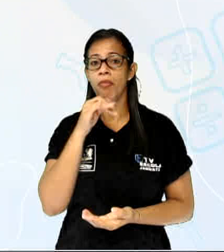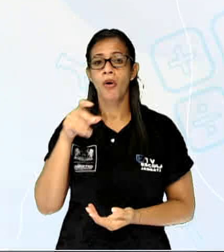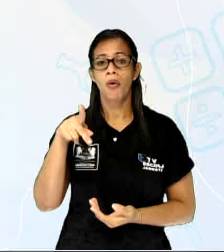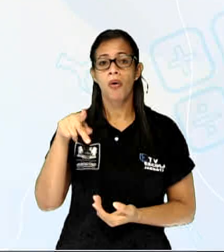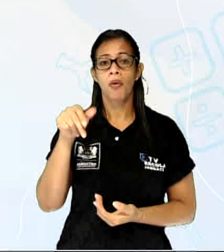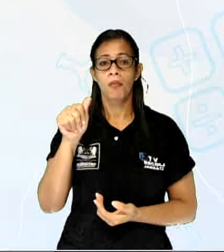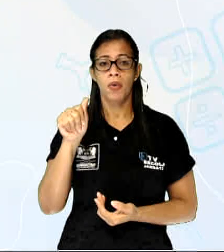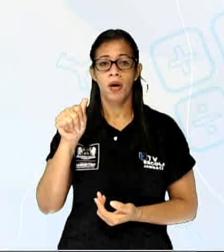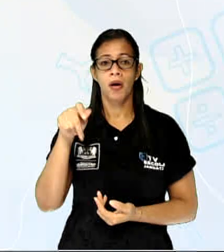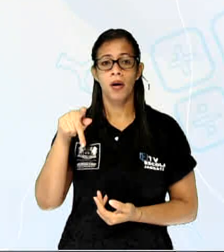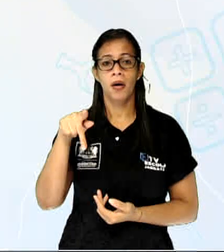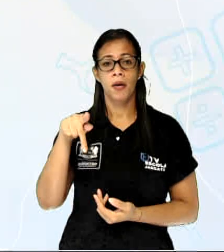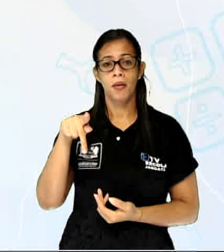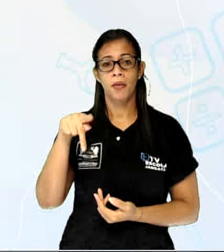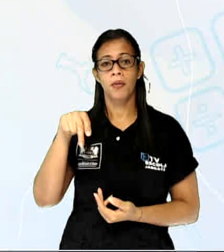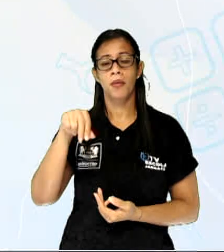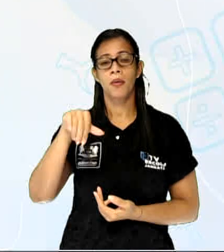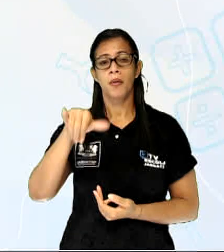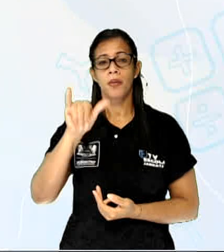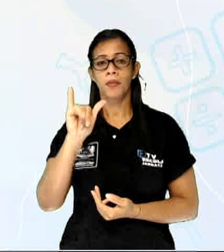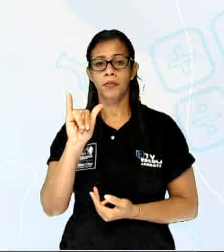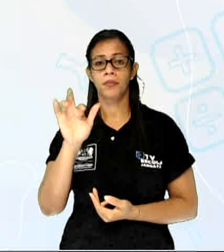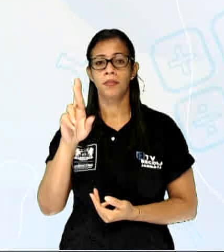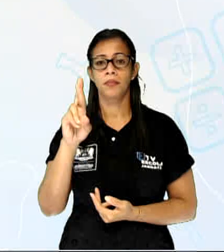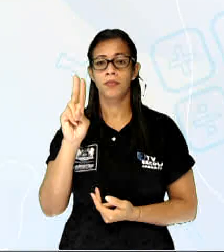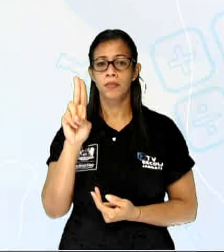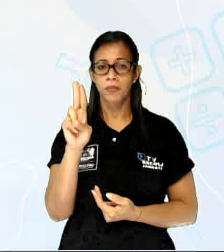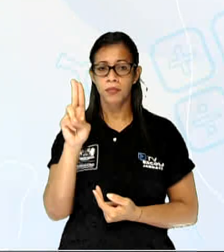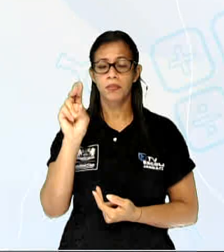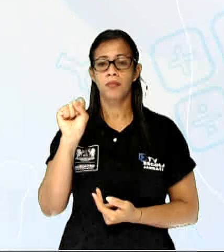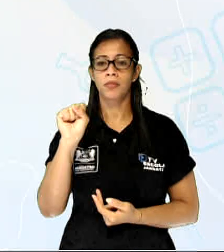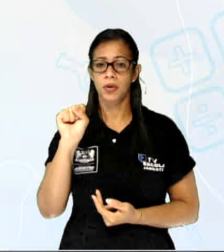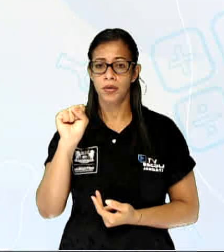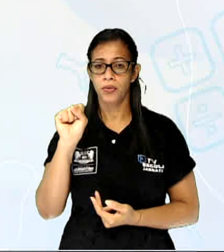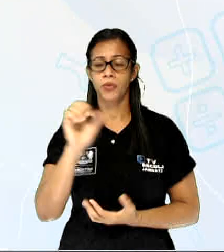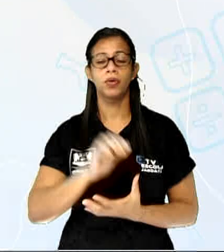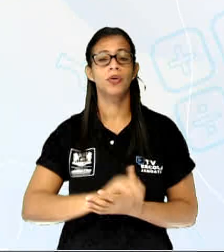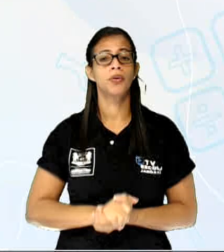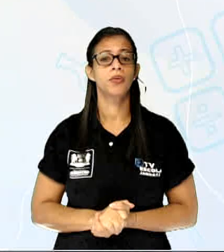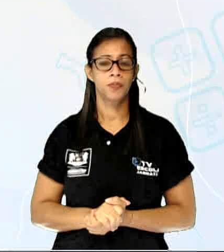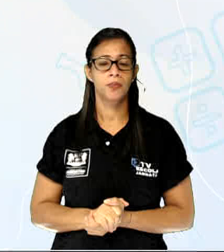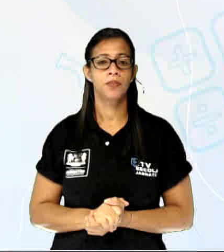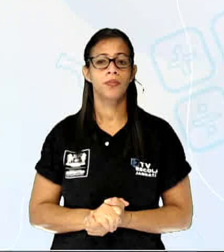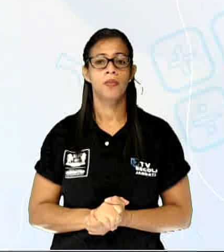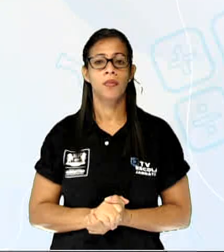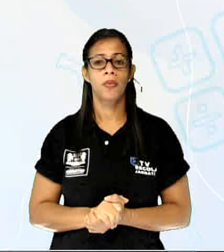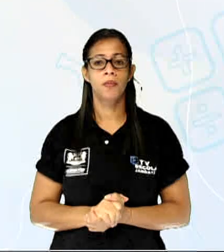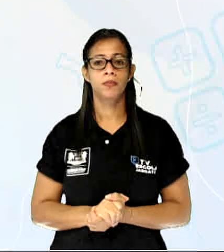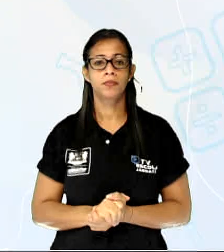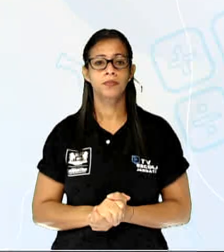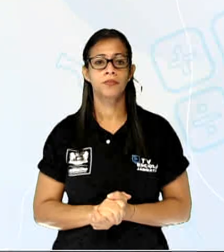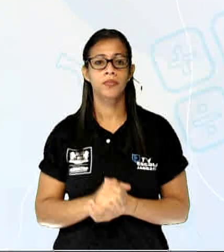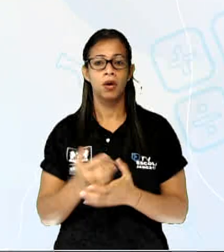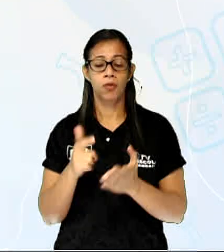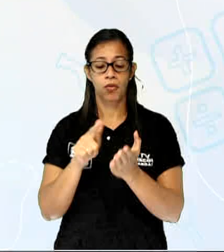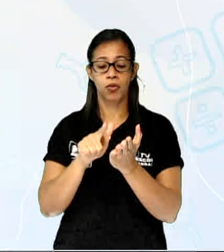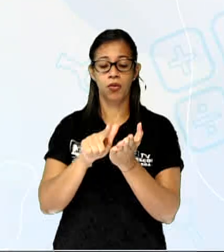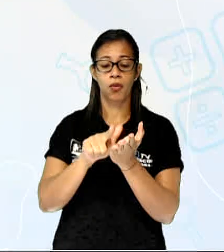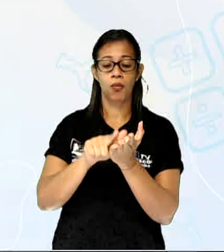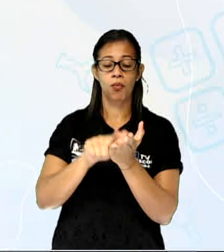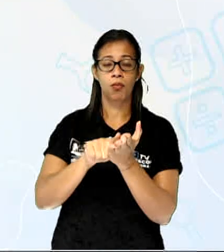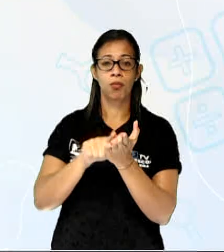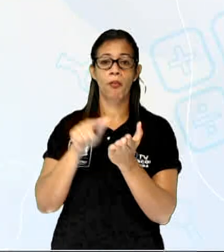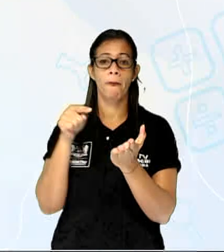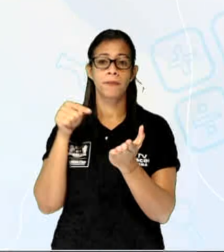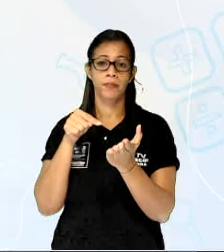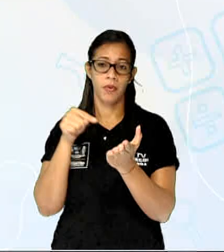de água da família da Ciperácea. E o nome do papel de escrita que foi